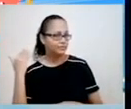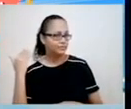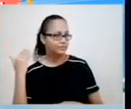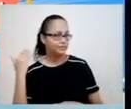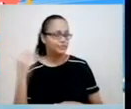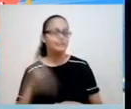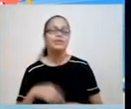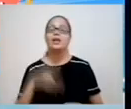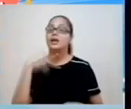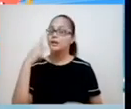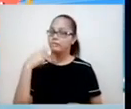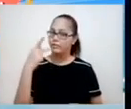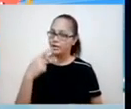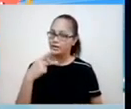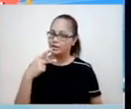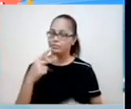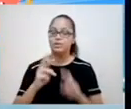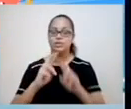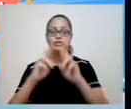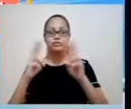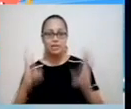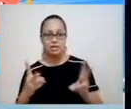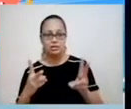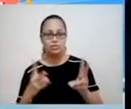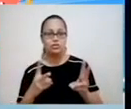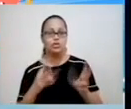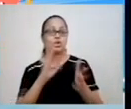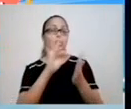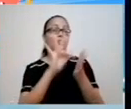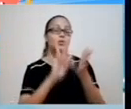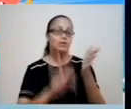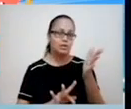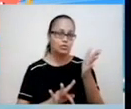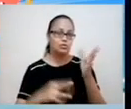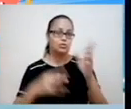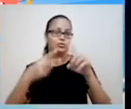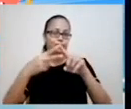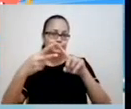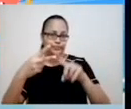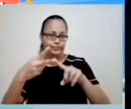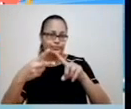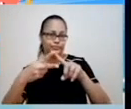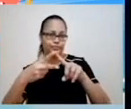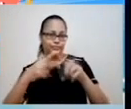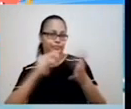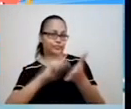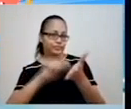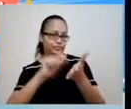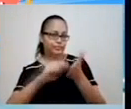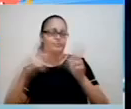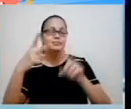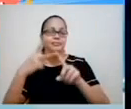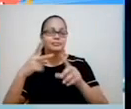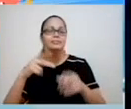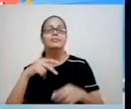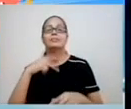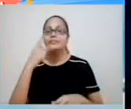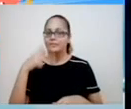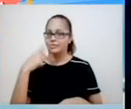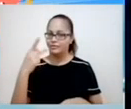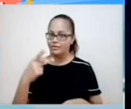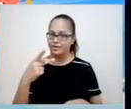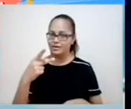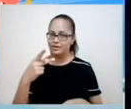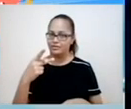passada, nós falamos muito sobre a diferença do texto aí, o texto falado e o texto escrito. São duas modalidades distintas